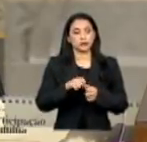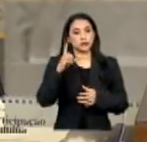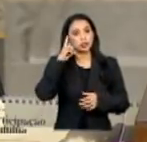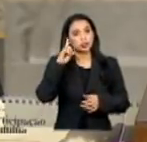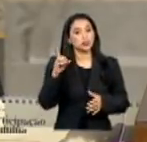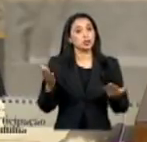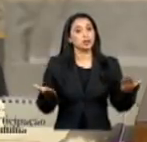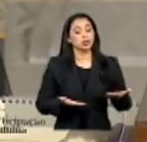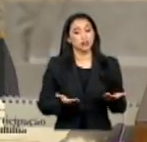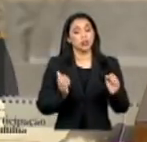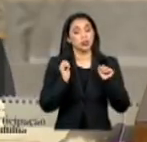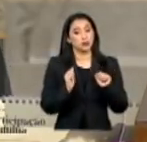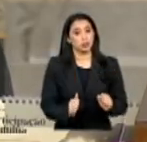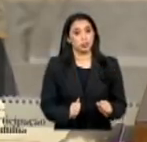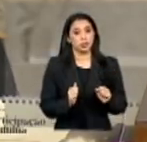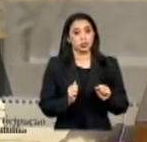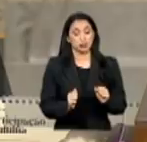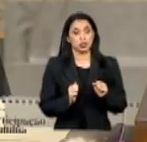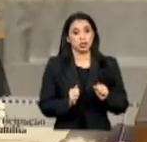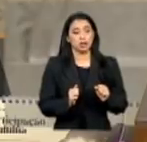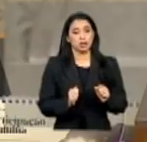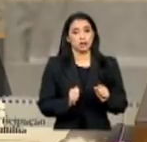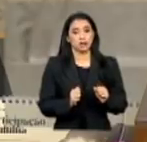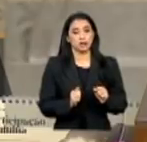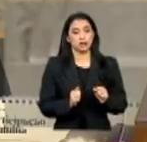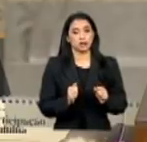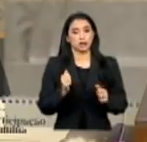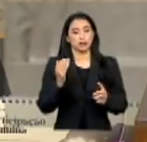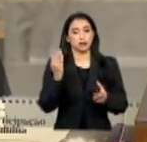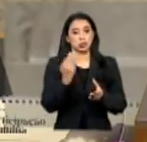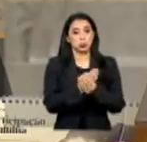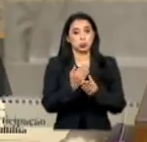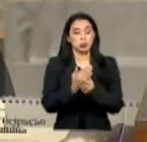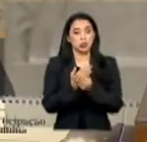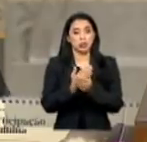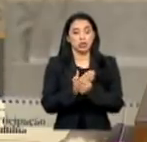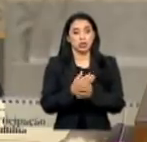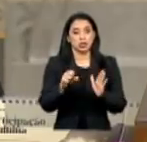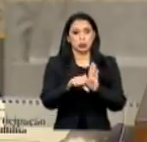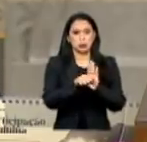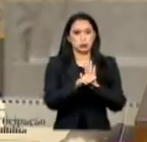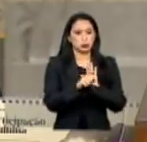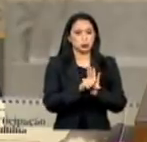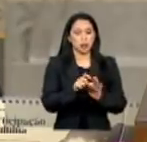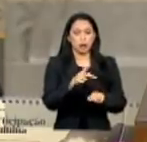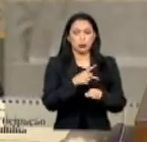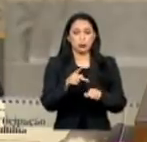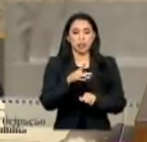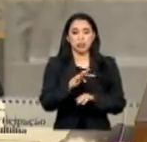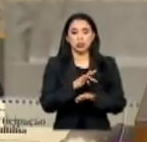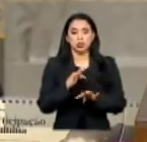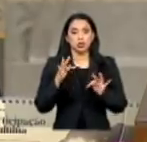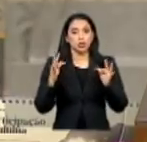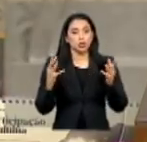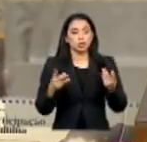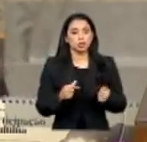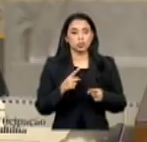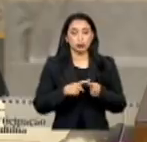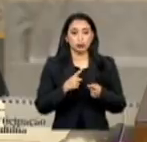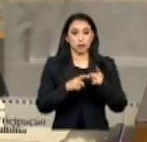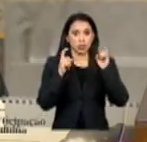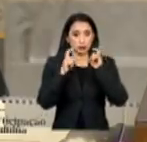potencial de impactar milhares de condenações criminais por todo o país porque aumenta é a preocupação